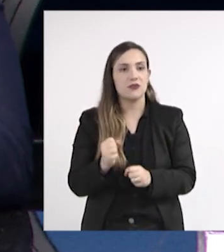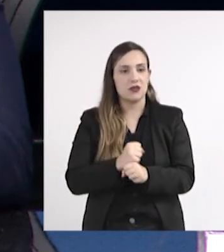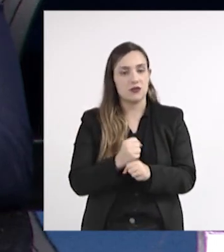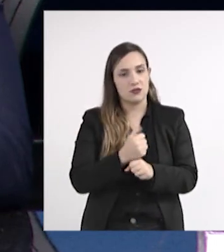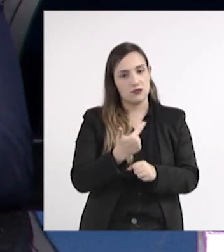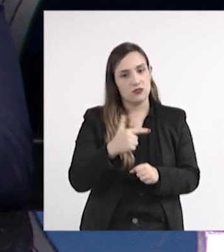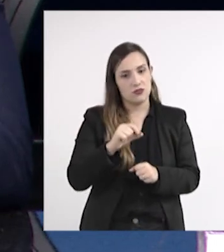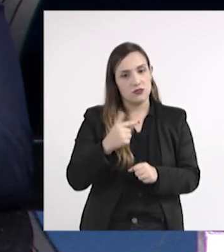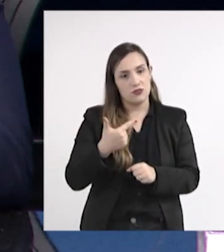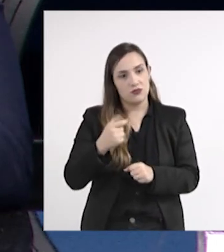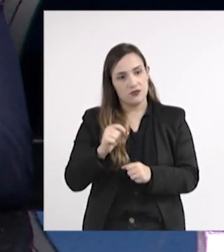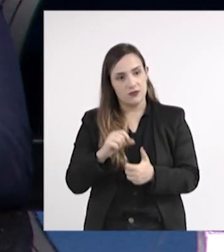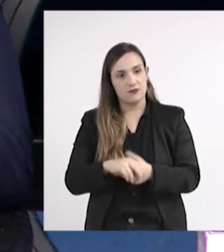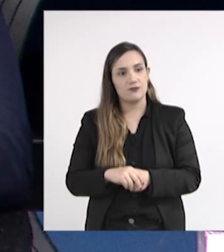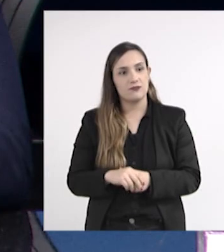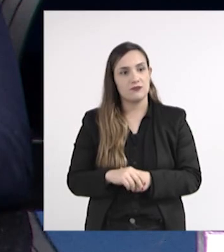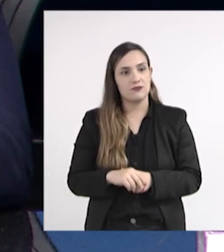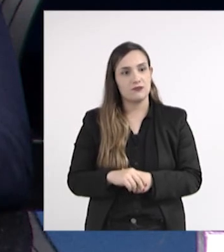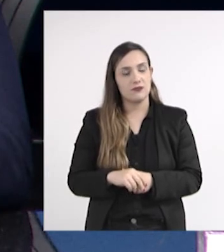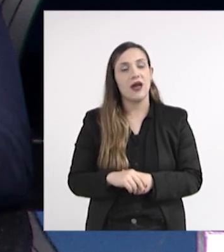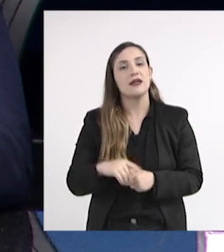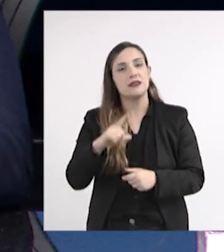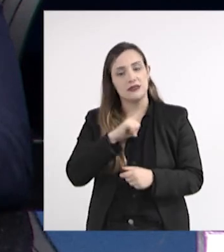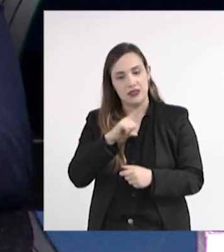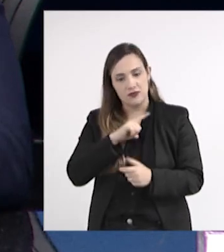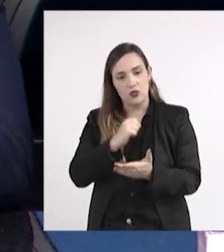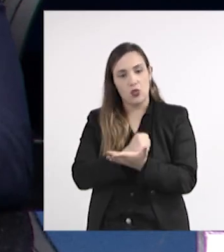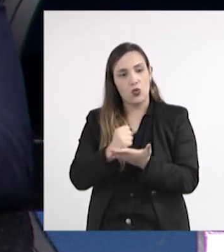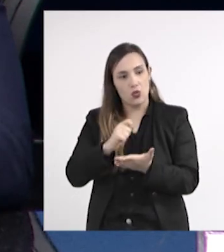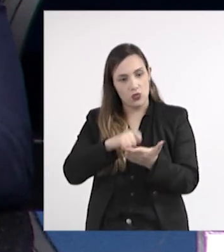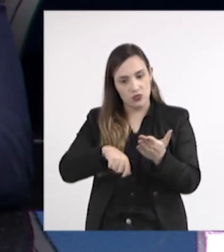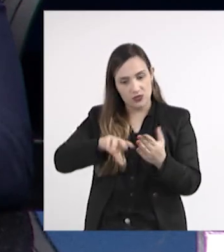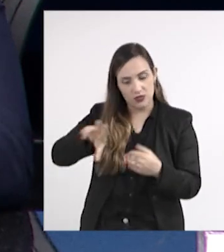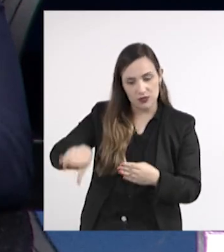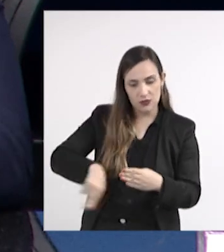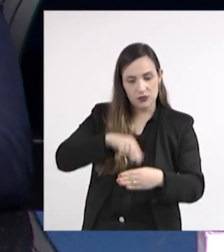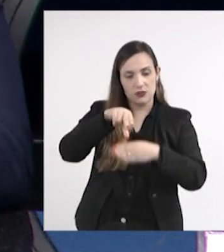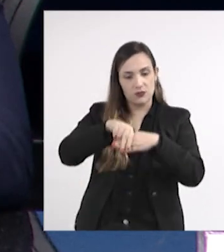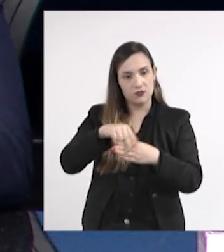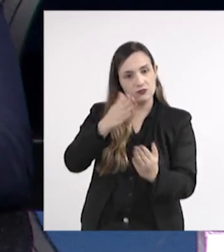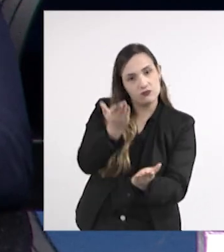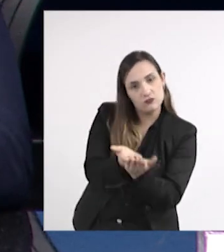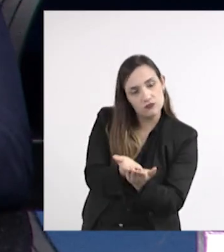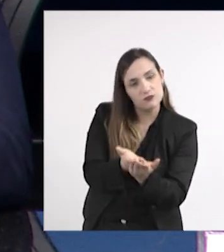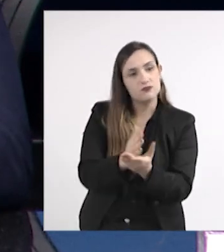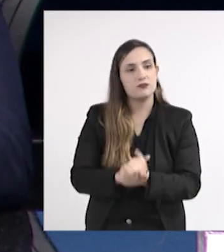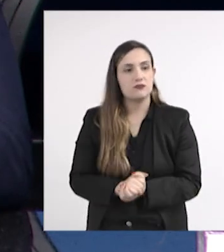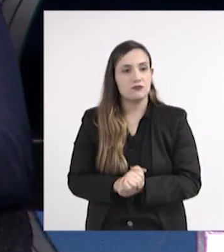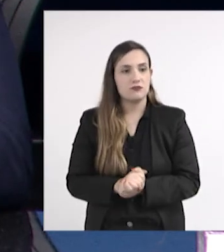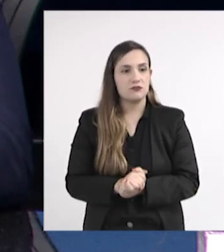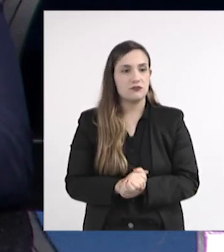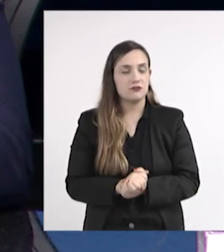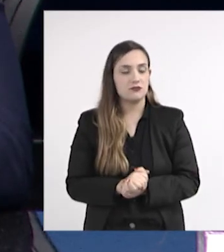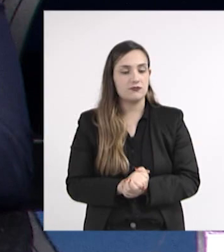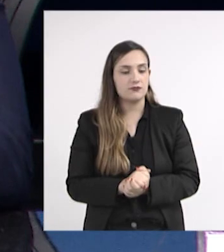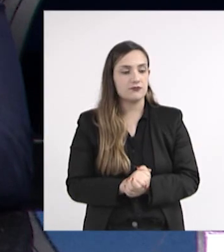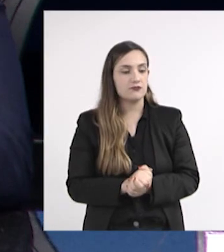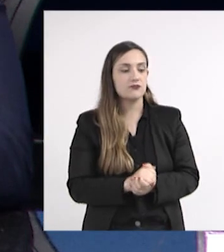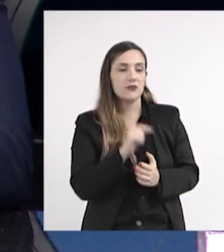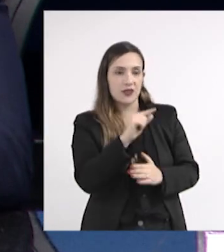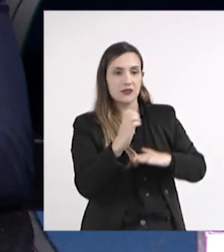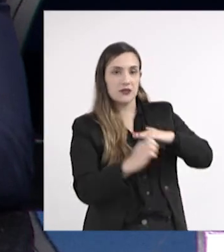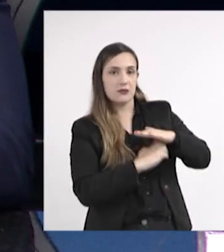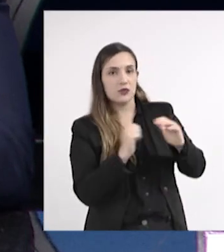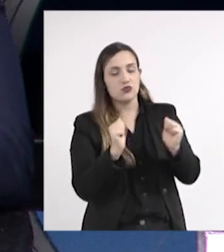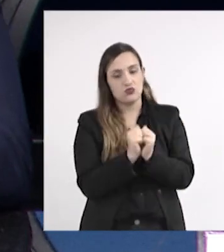2021, foi assinado, então, um termo aditivo entre a concessionária e os representantes da Agência Nacional de Transporte